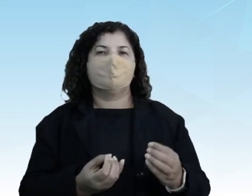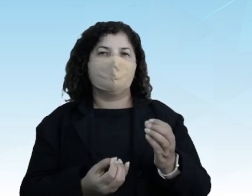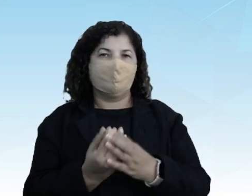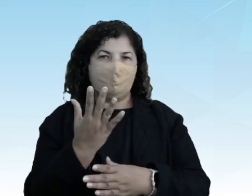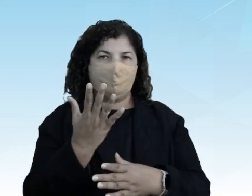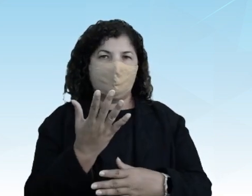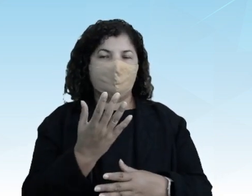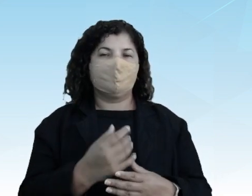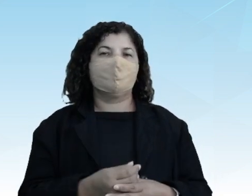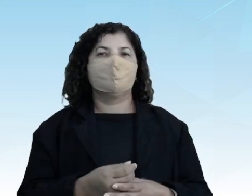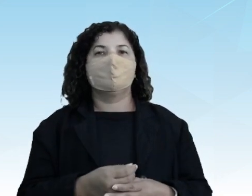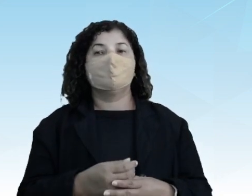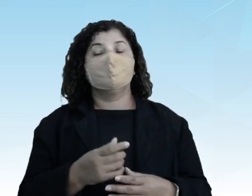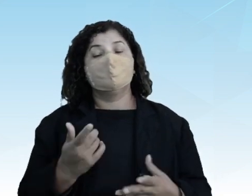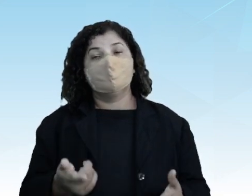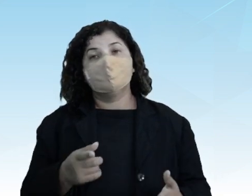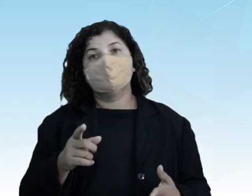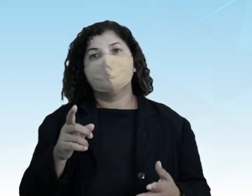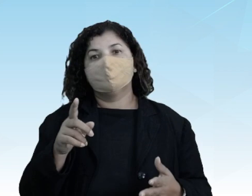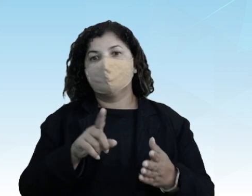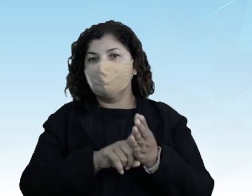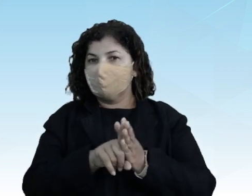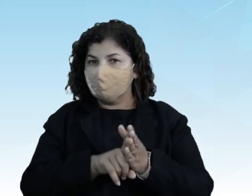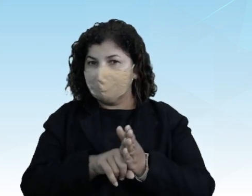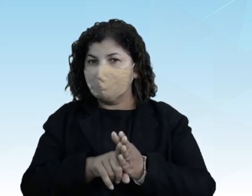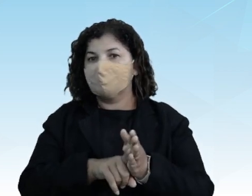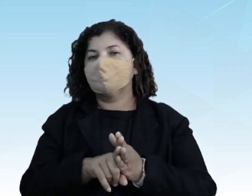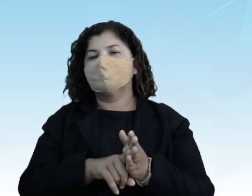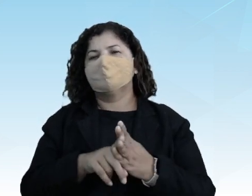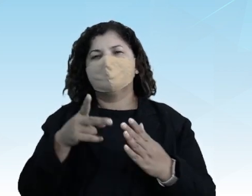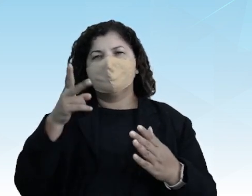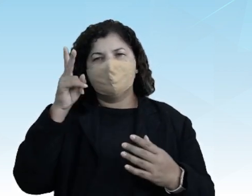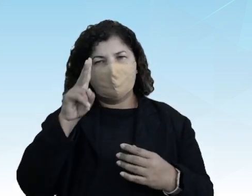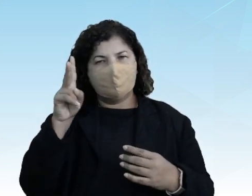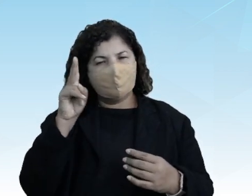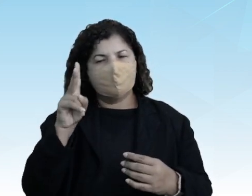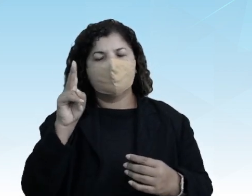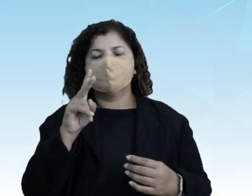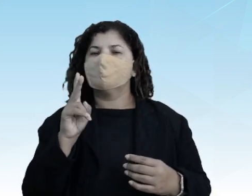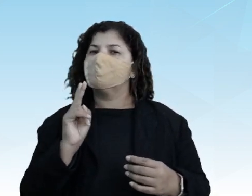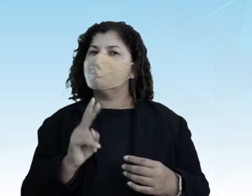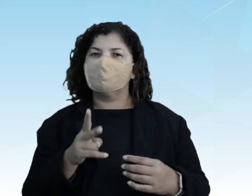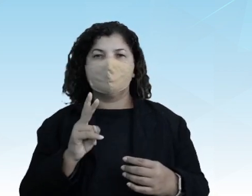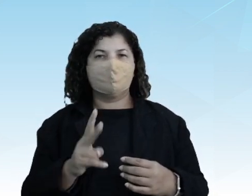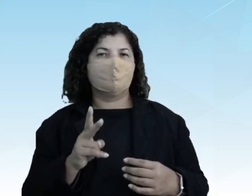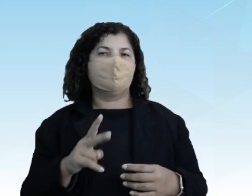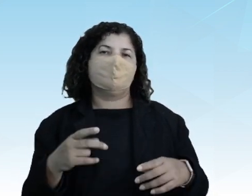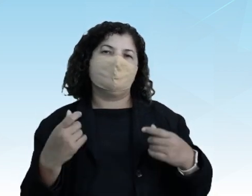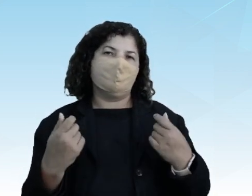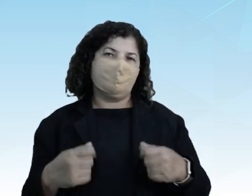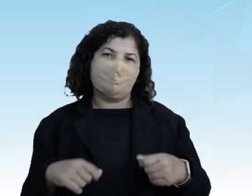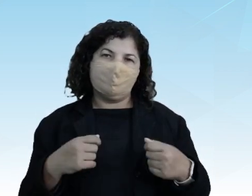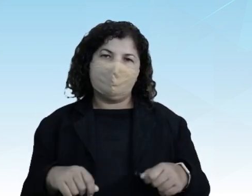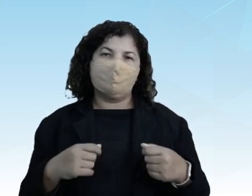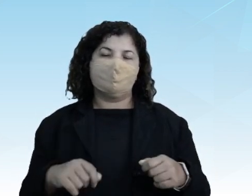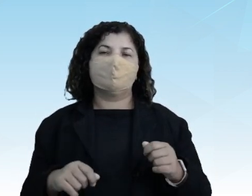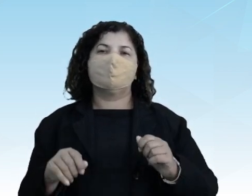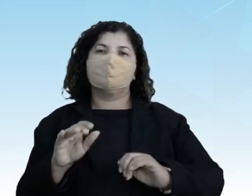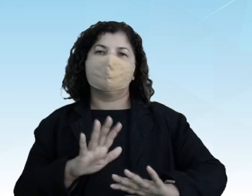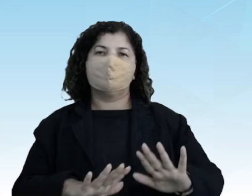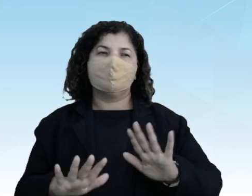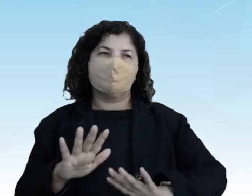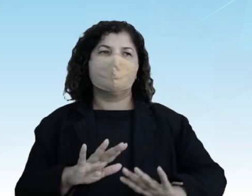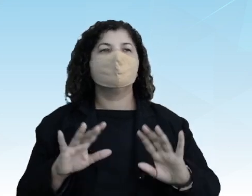historiador é um pesquisador, né? Então, o historiador é um pesquisador que necessita ter um cuidado